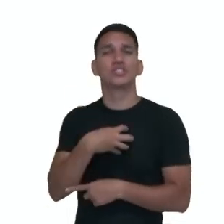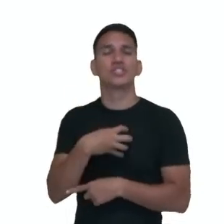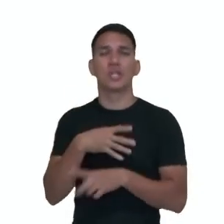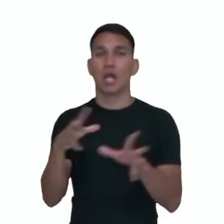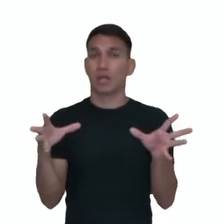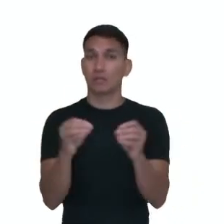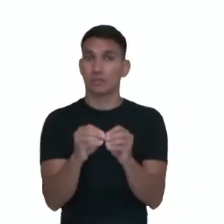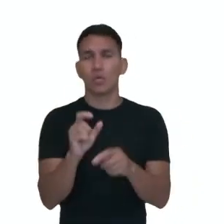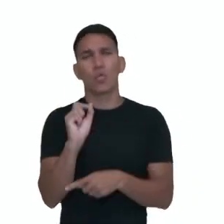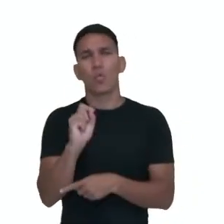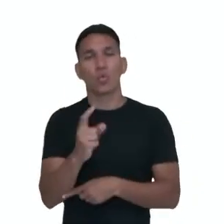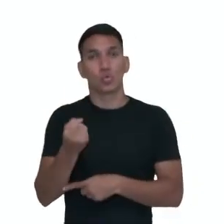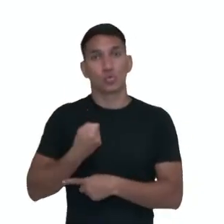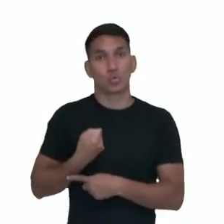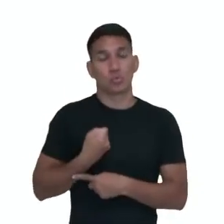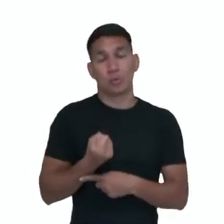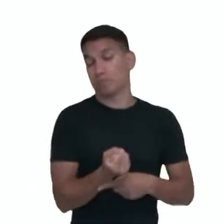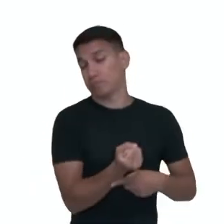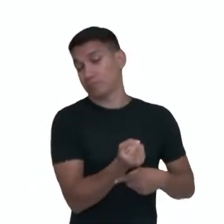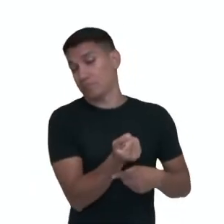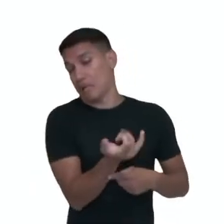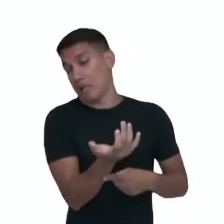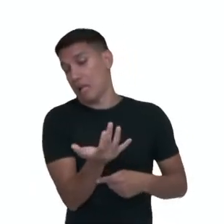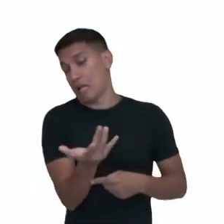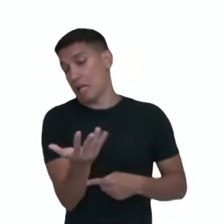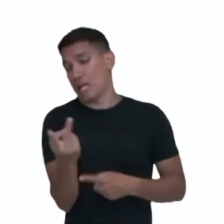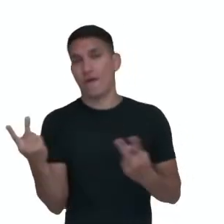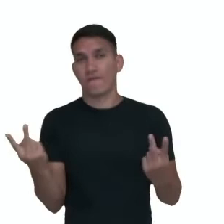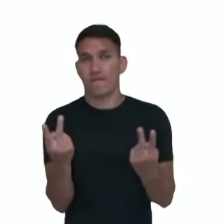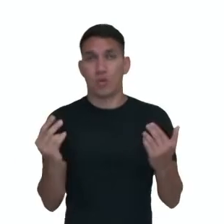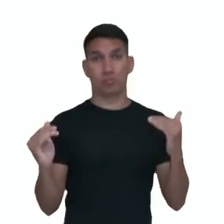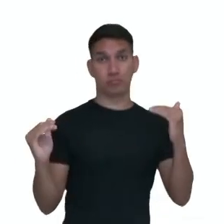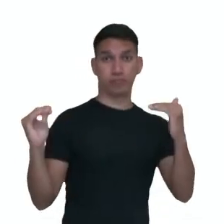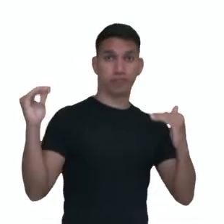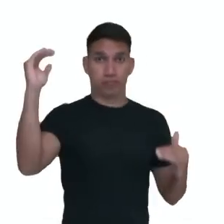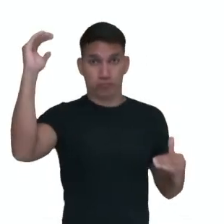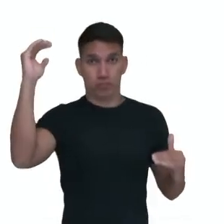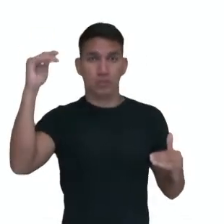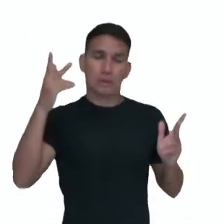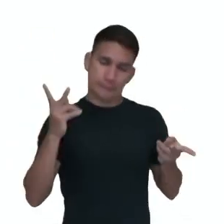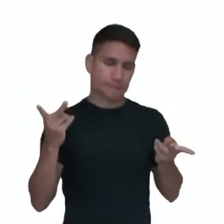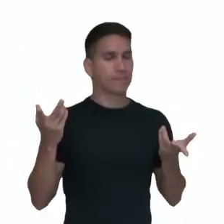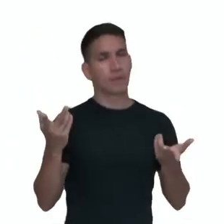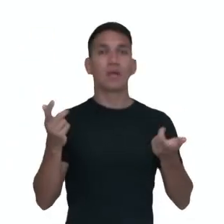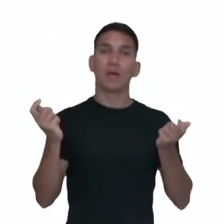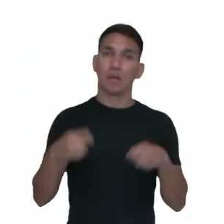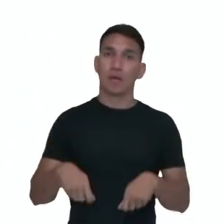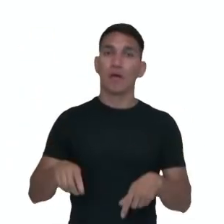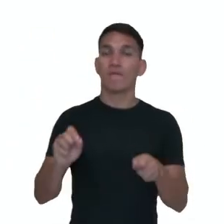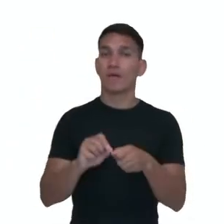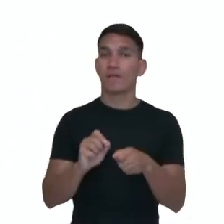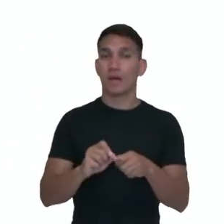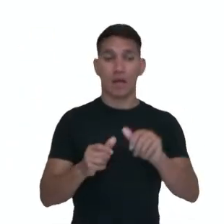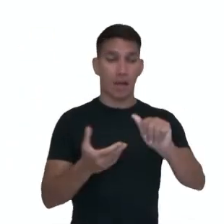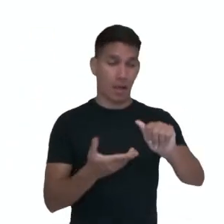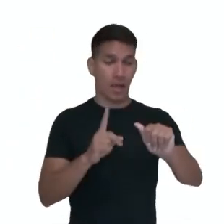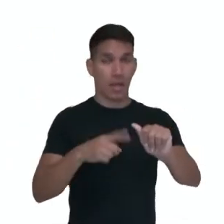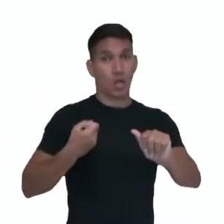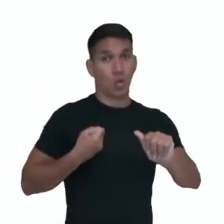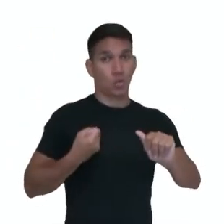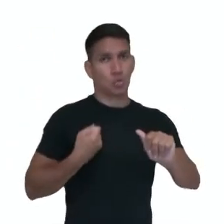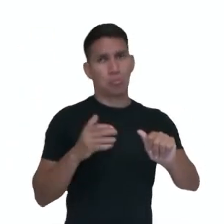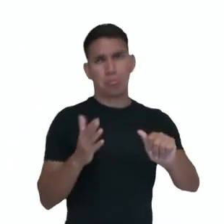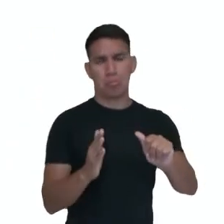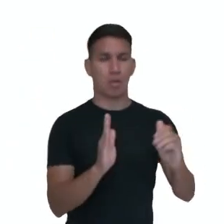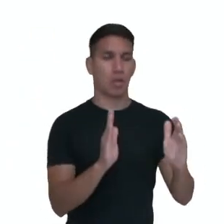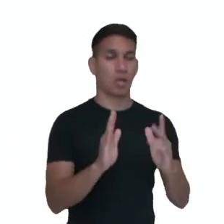de escrever números muito grandes ou muito pequenos. E ela tem essa fórmula geral aqui, onde o A representa um número entre 1